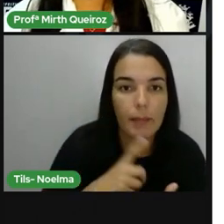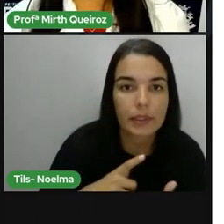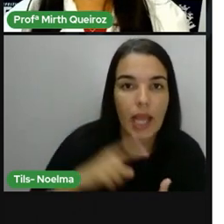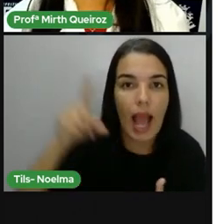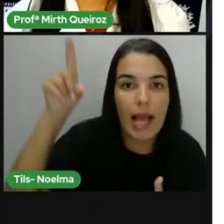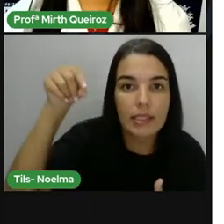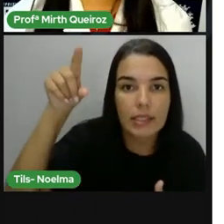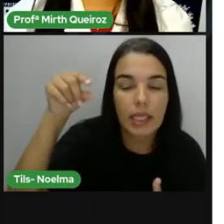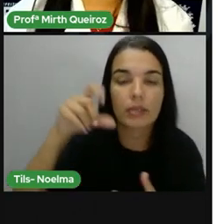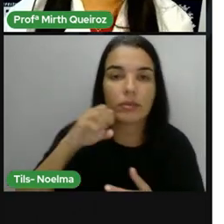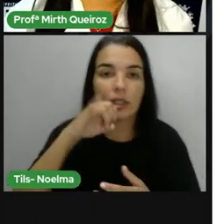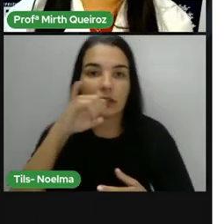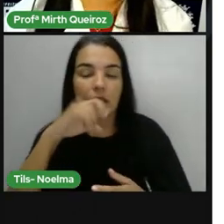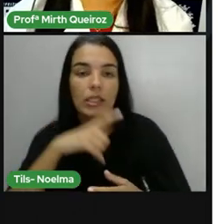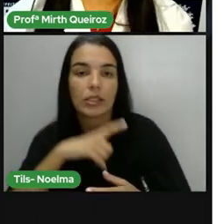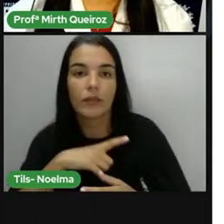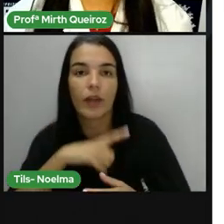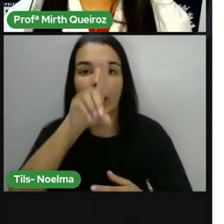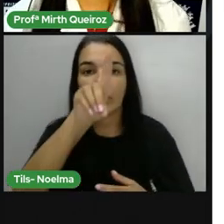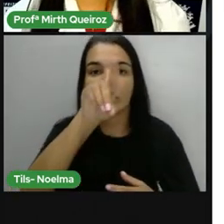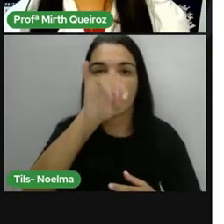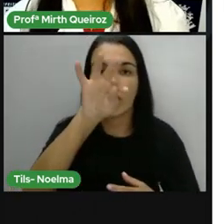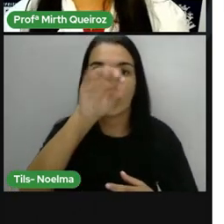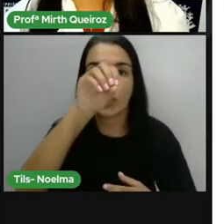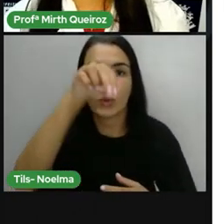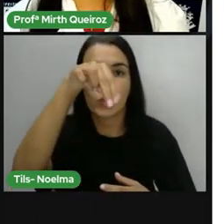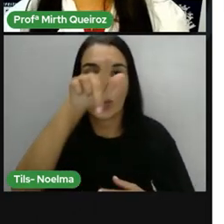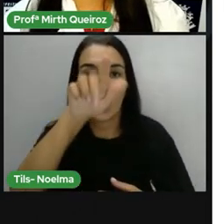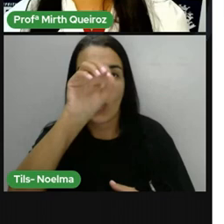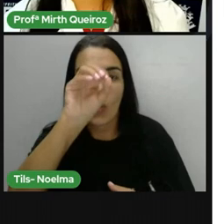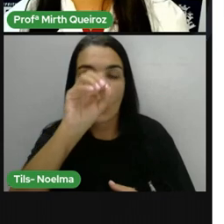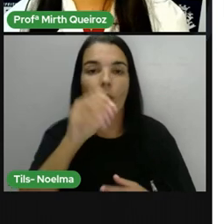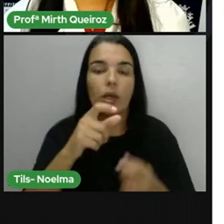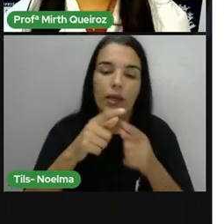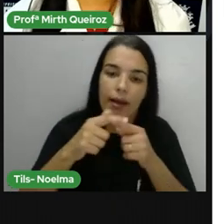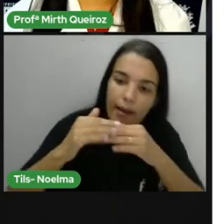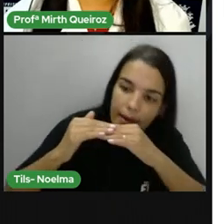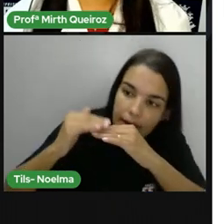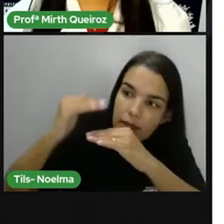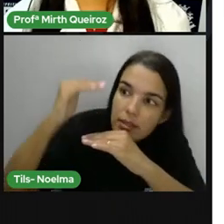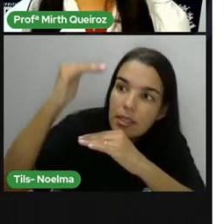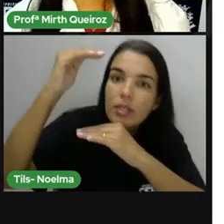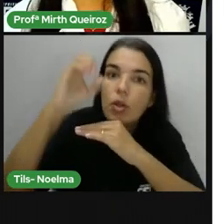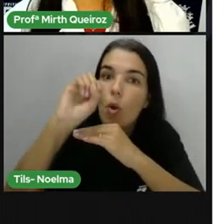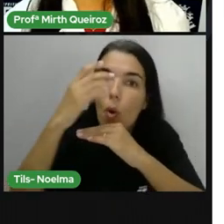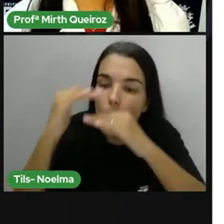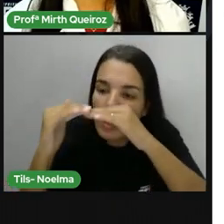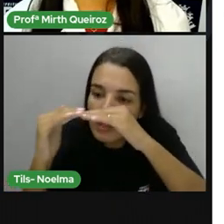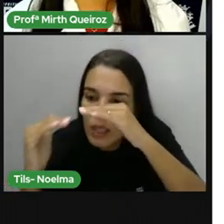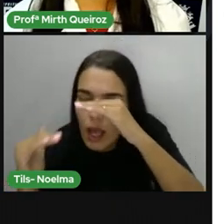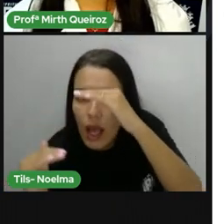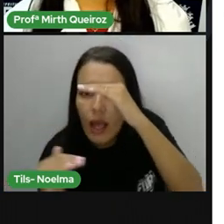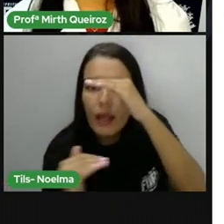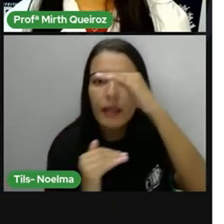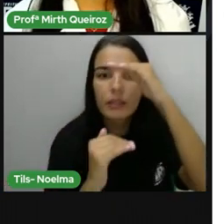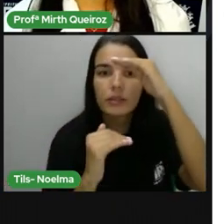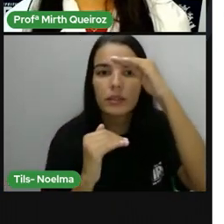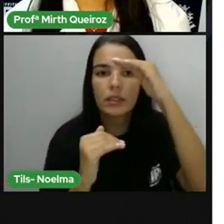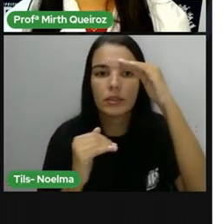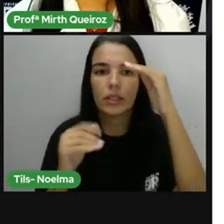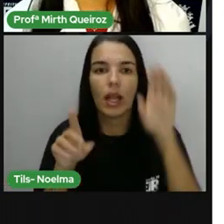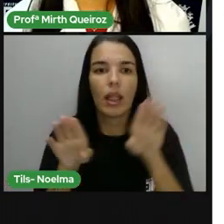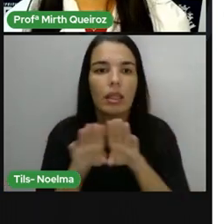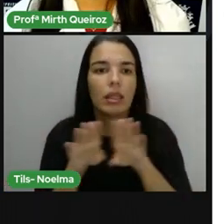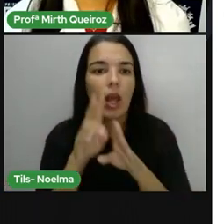ditongos crescentes ou decrescentes, i ou is, us, an, ão, um,